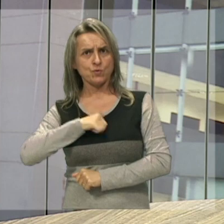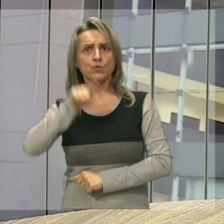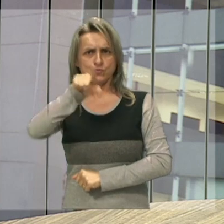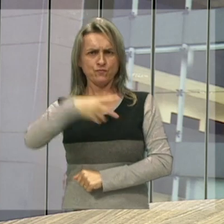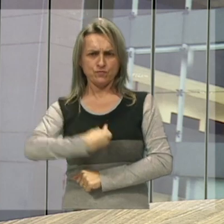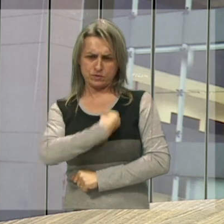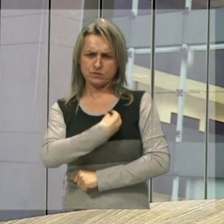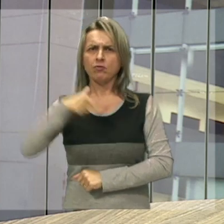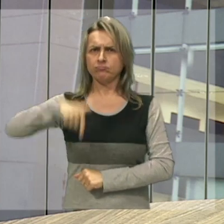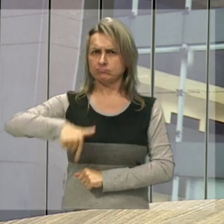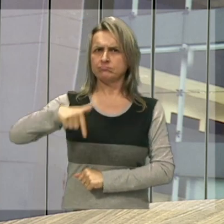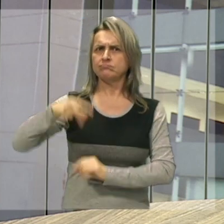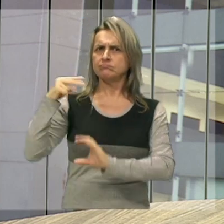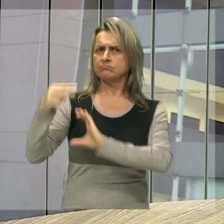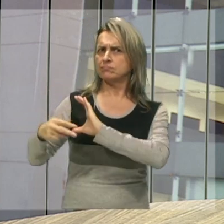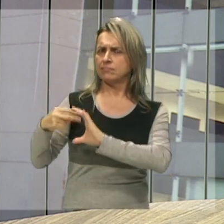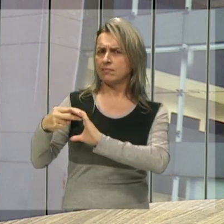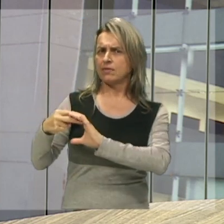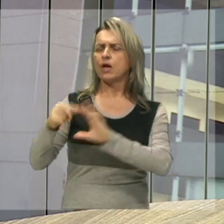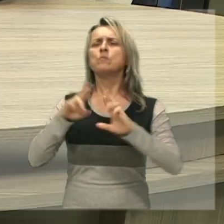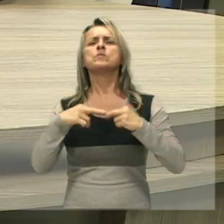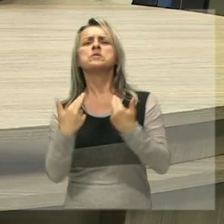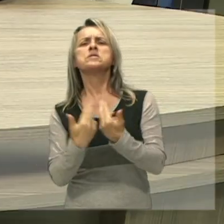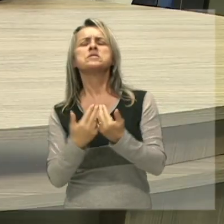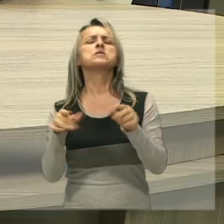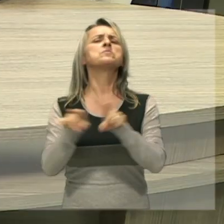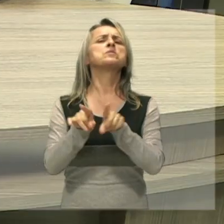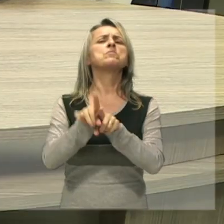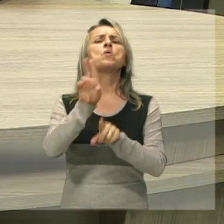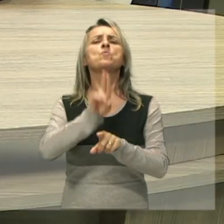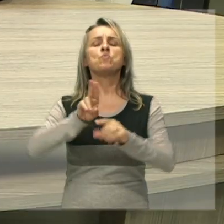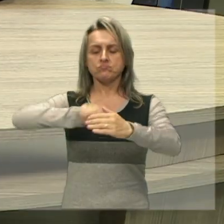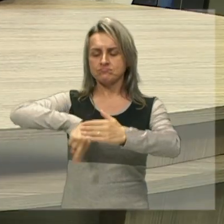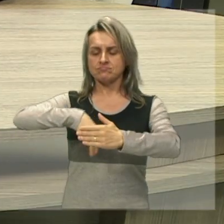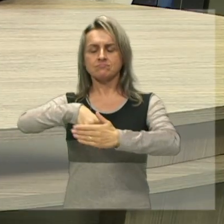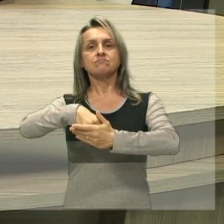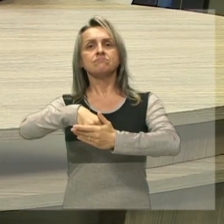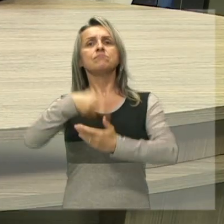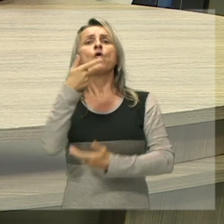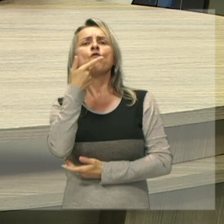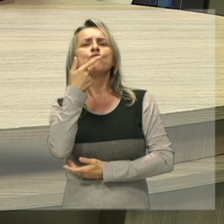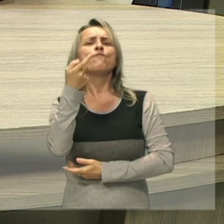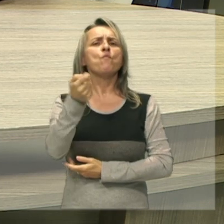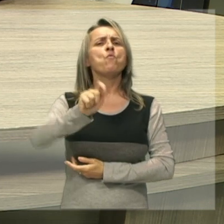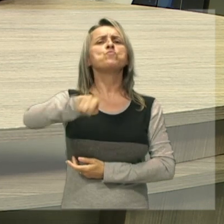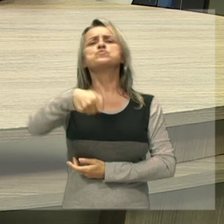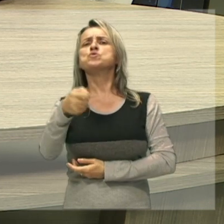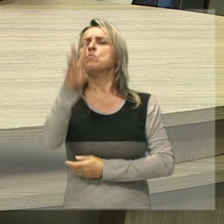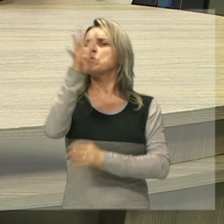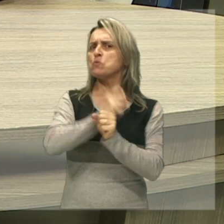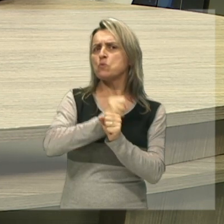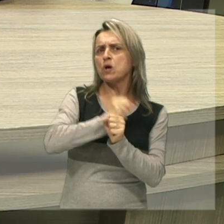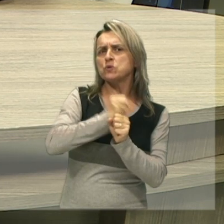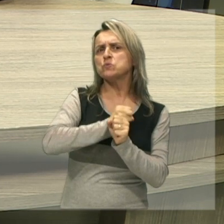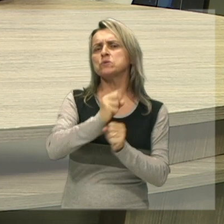um pouquinho, né, de como é que foram esses 4 anos de presidência, né, à frente da presidência do